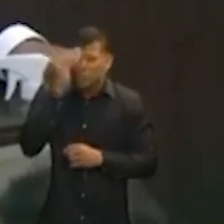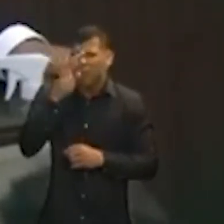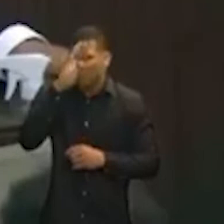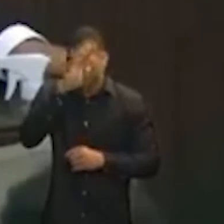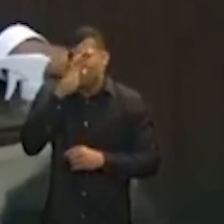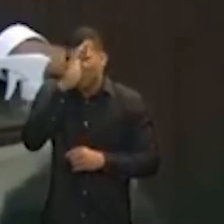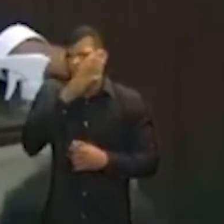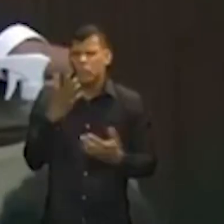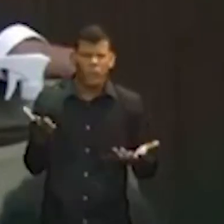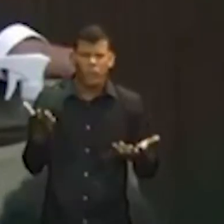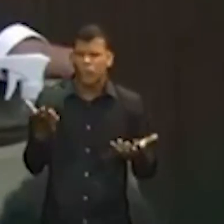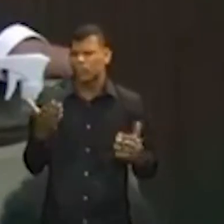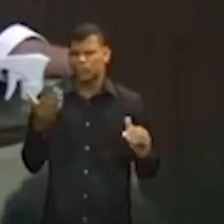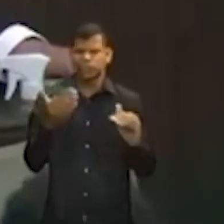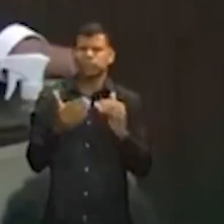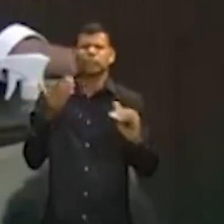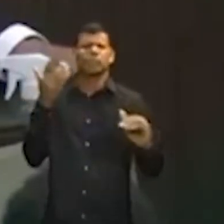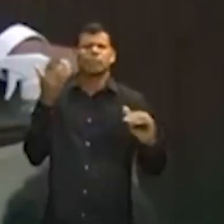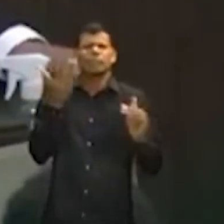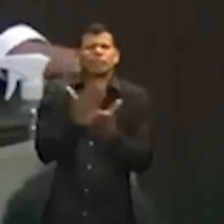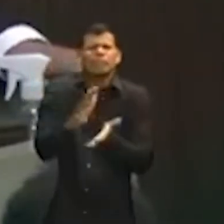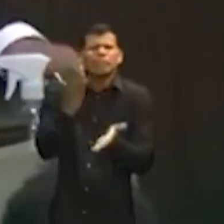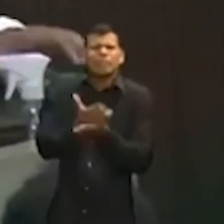culpar o presidente Bolsonaro, o Bolsonaro está influenciando,